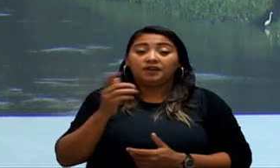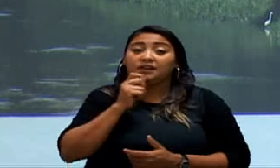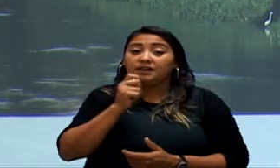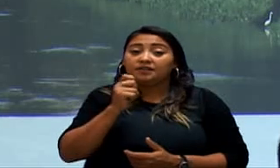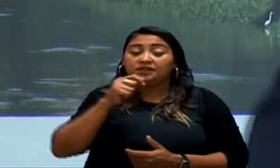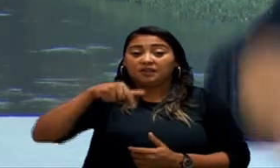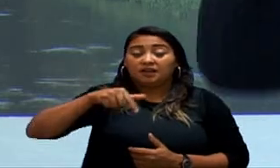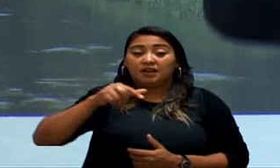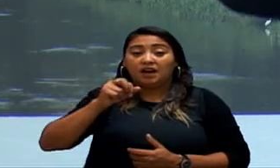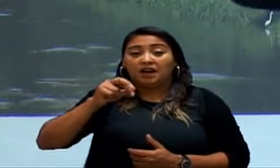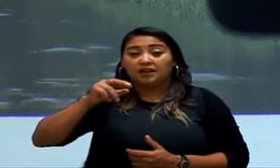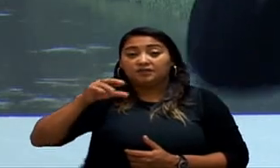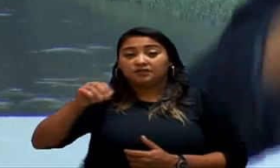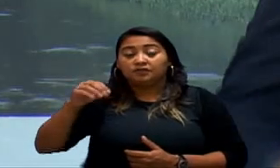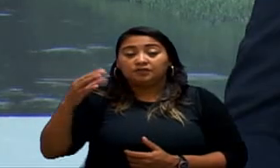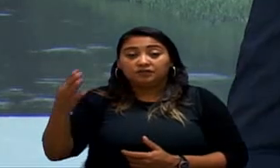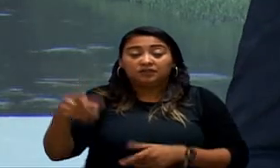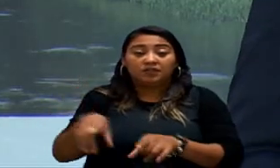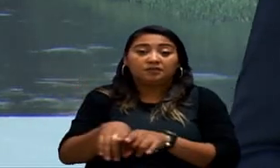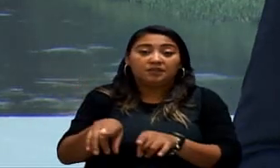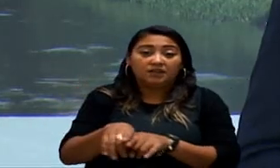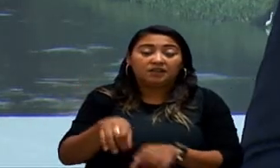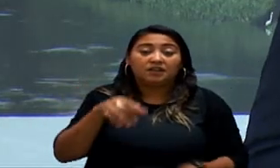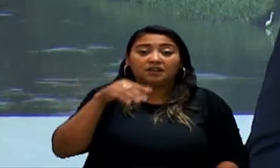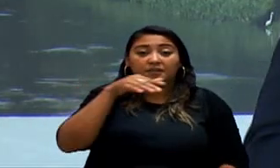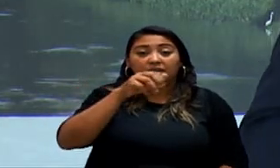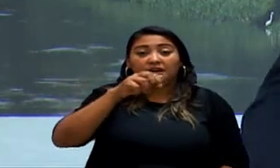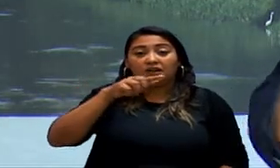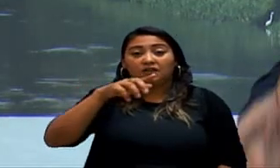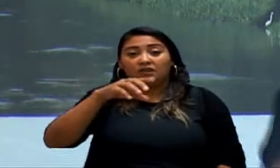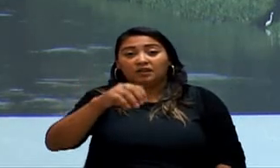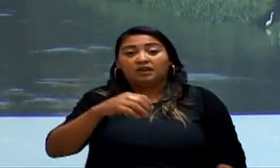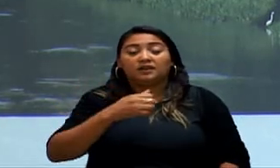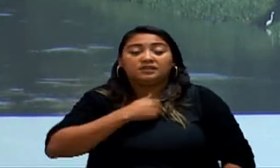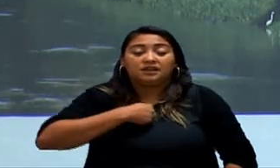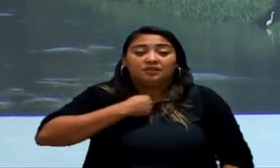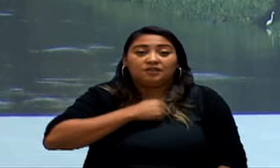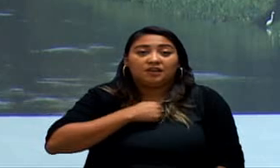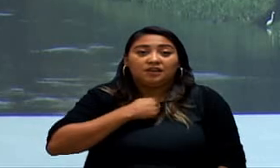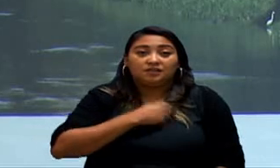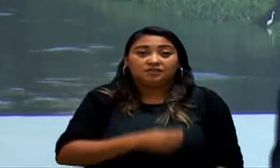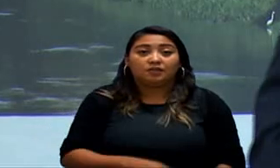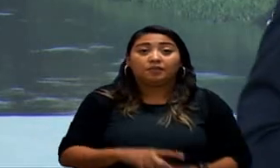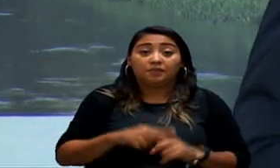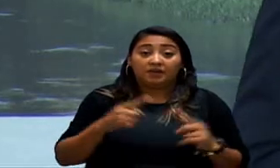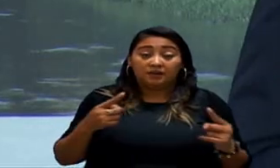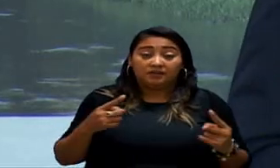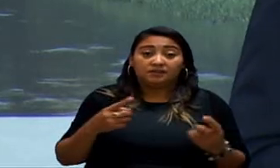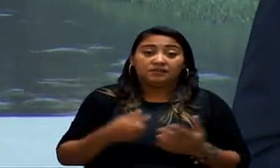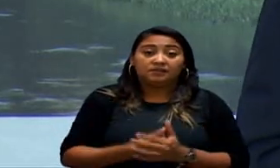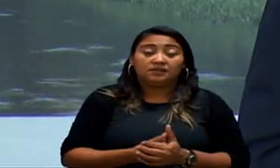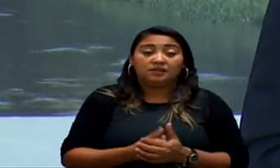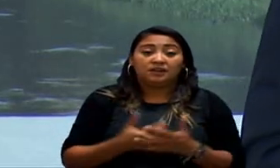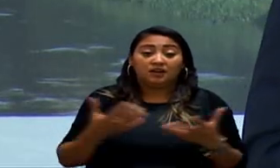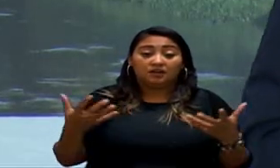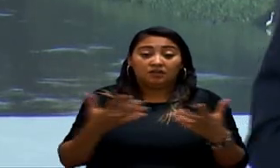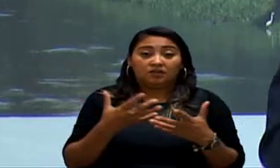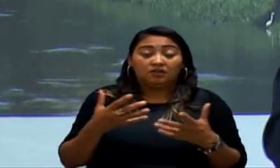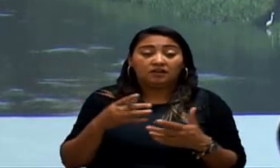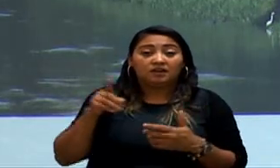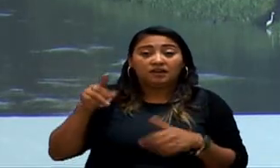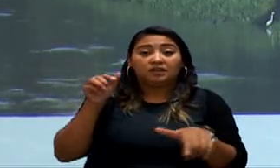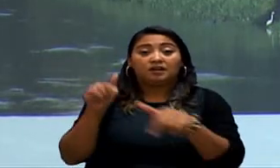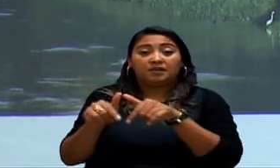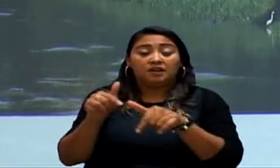Rádio Cruzeiro ali, dos secretários também, a Magoga lá, muita saudade. Mas Deus colocou essa missão e Deus